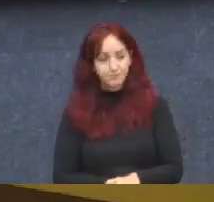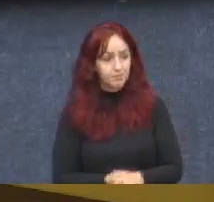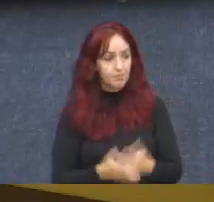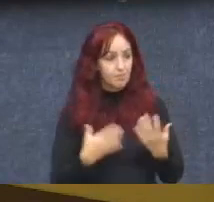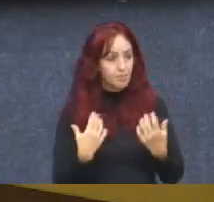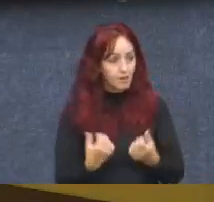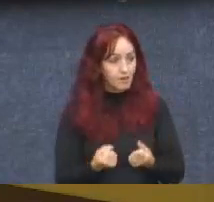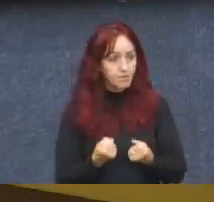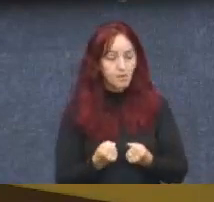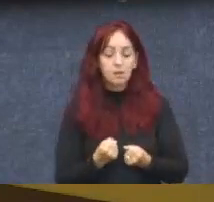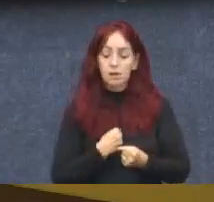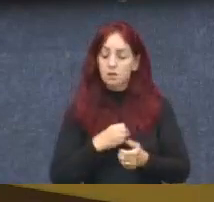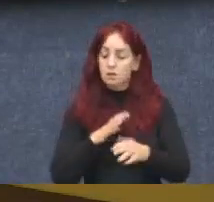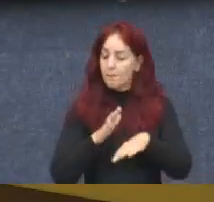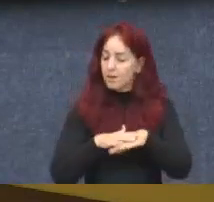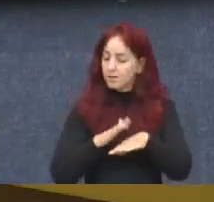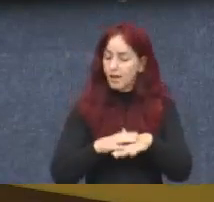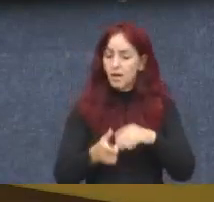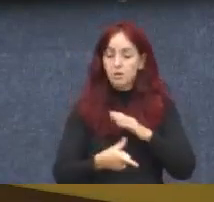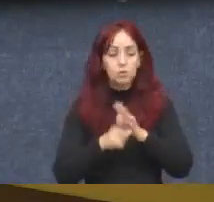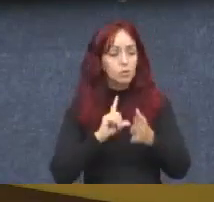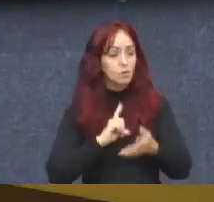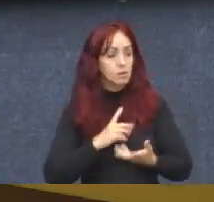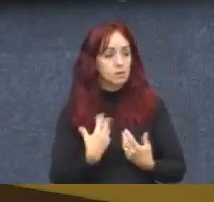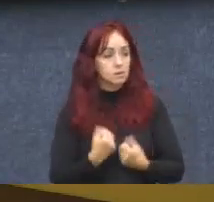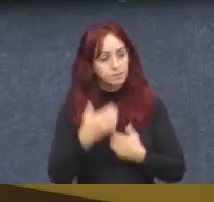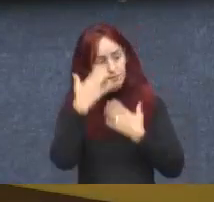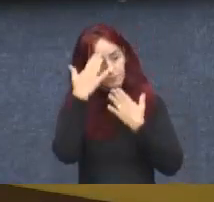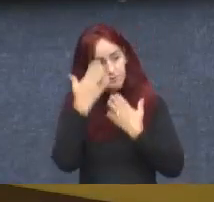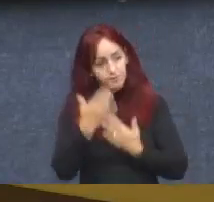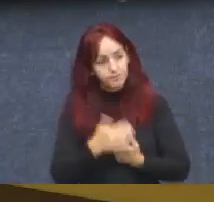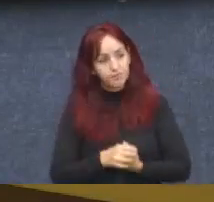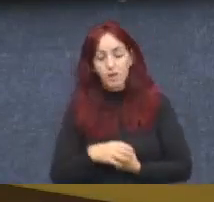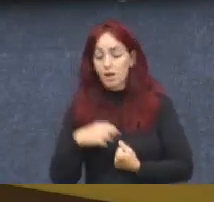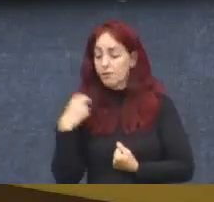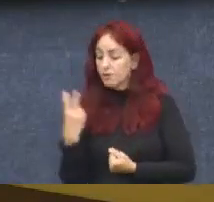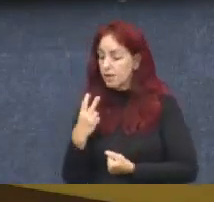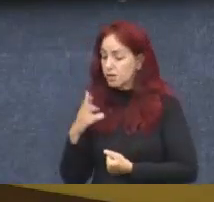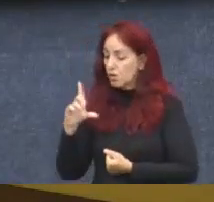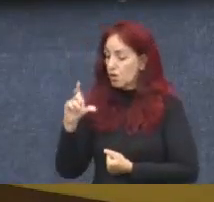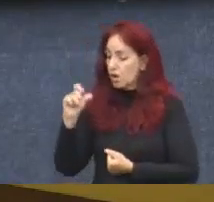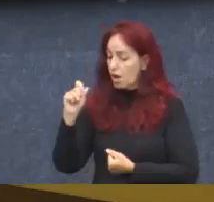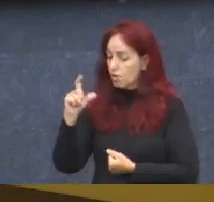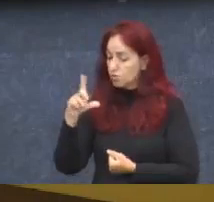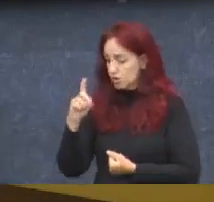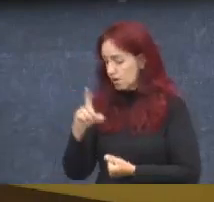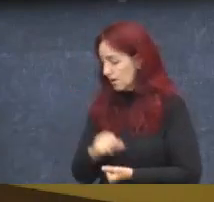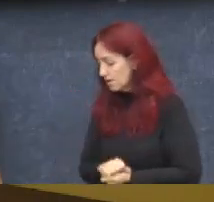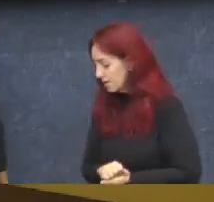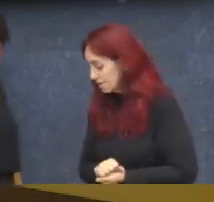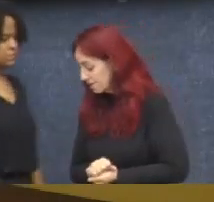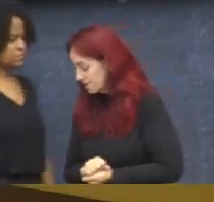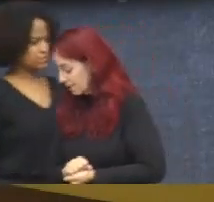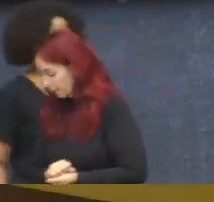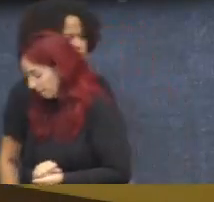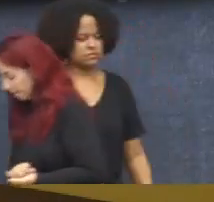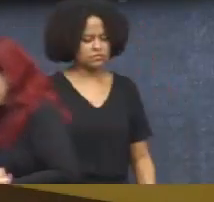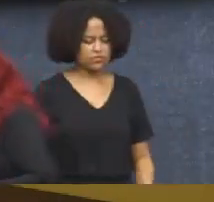nosso mandato, mesmo antes de tomar posse, então agradeço a acolhida. Vereador Claudinei, agora secretário de Estado,